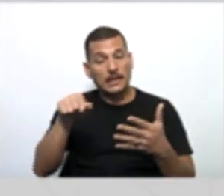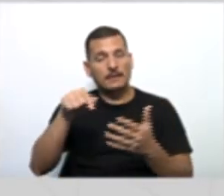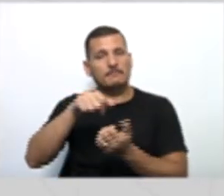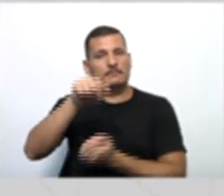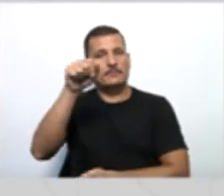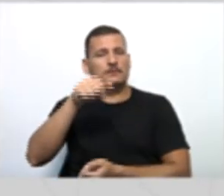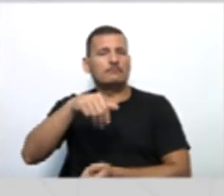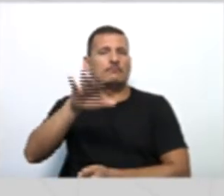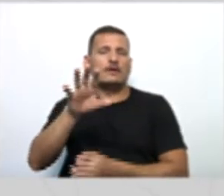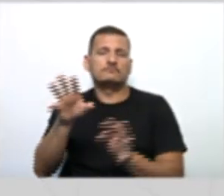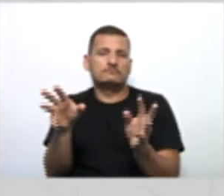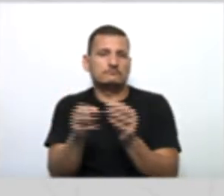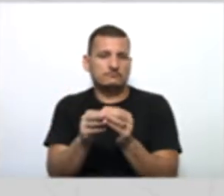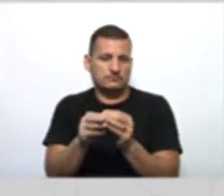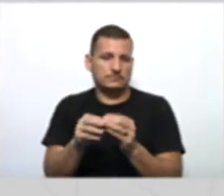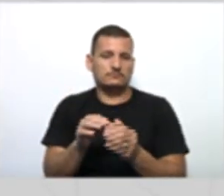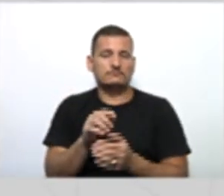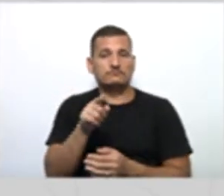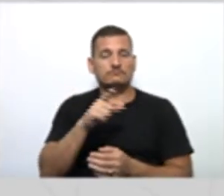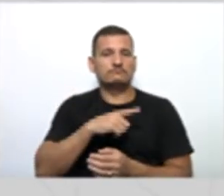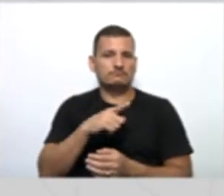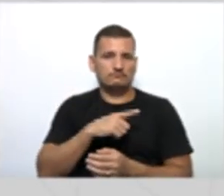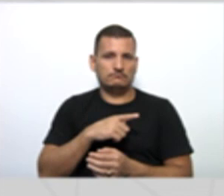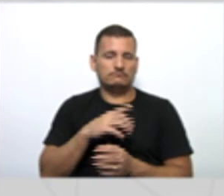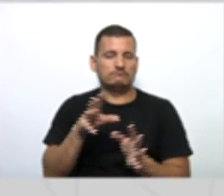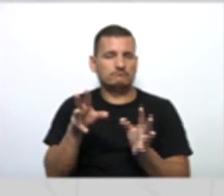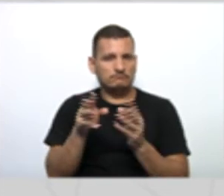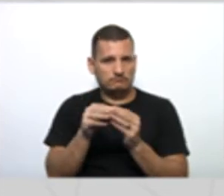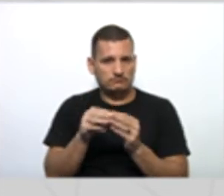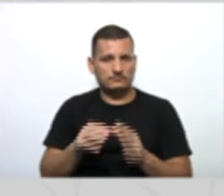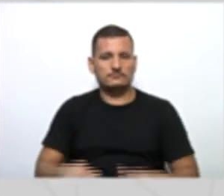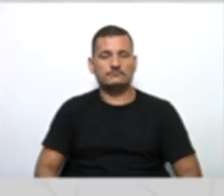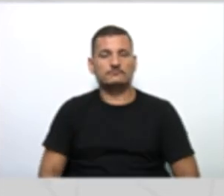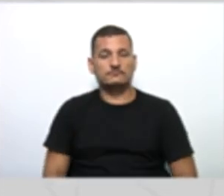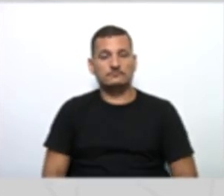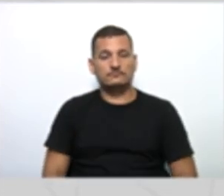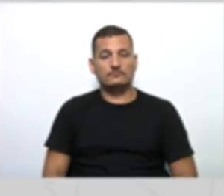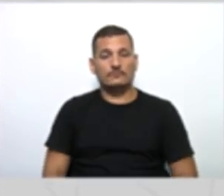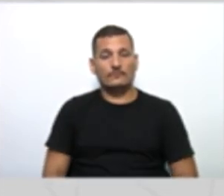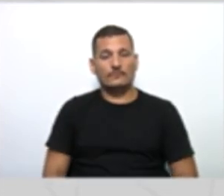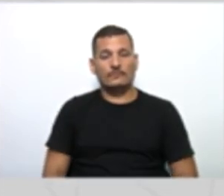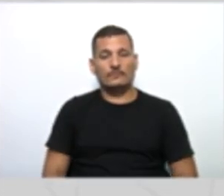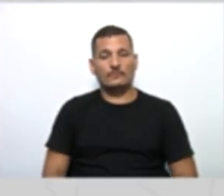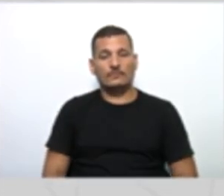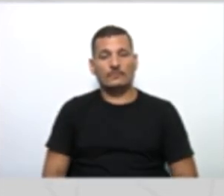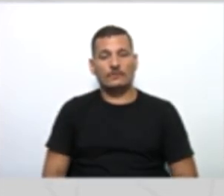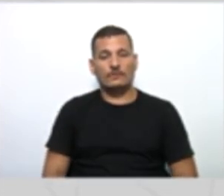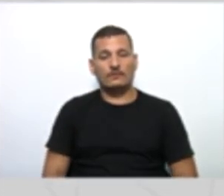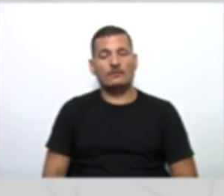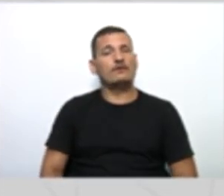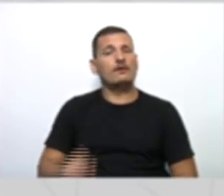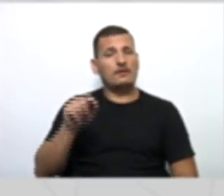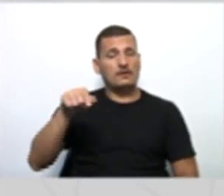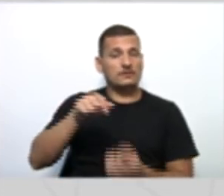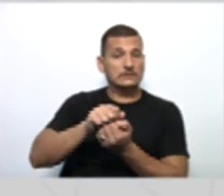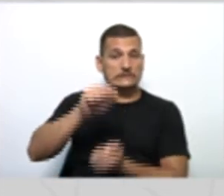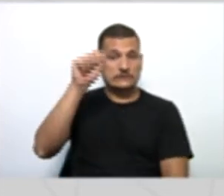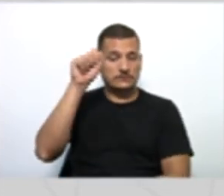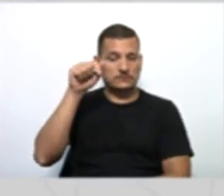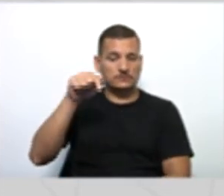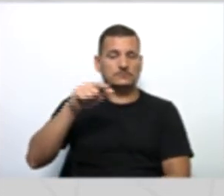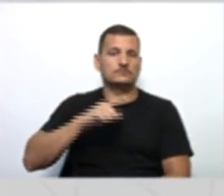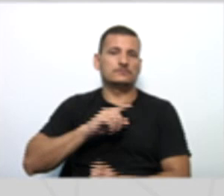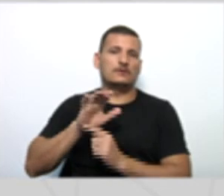sintética. Ele é uma apresentação bastante resumida. E a diferença básica para os outros é que ele é apresentado na